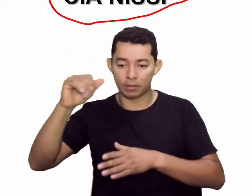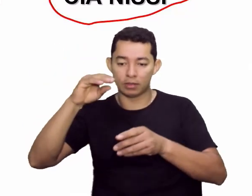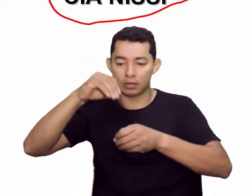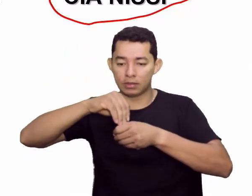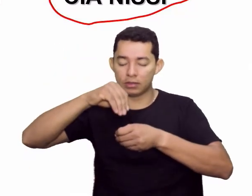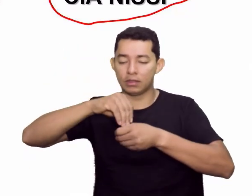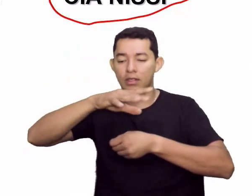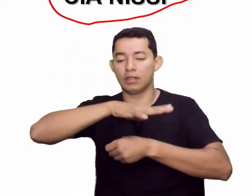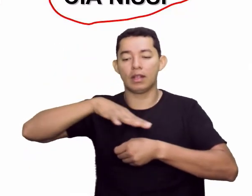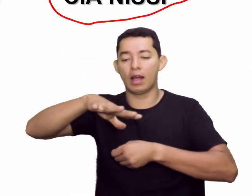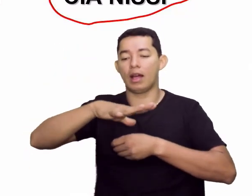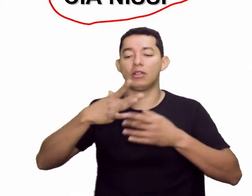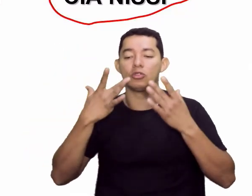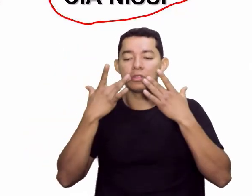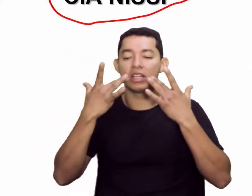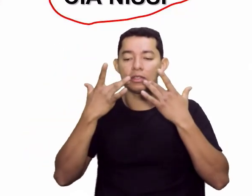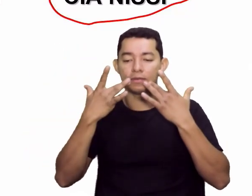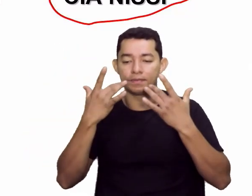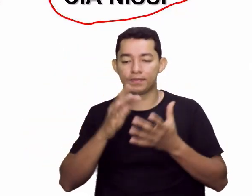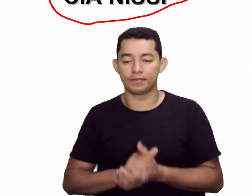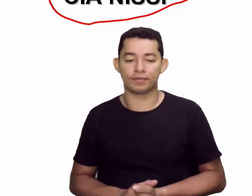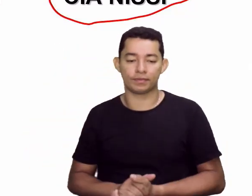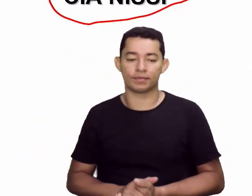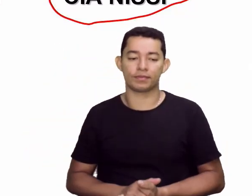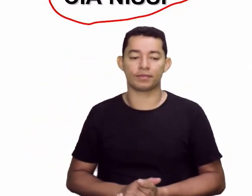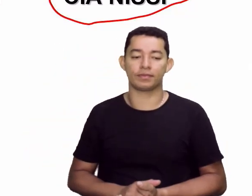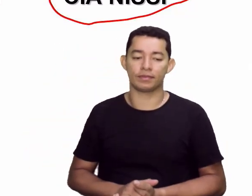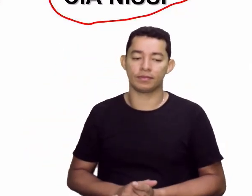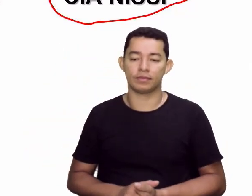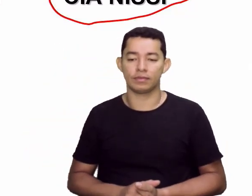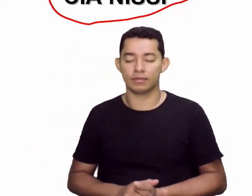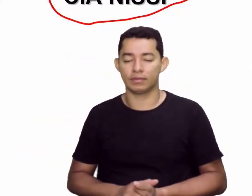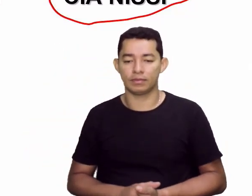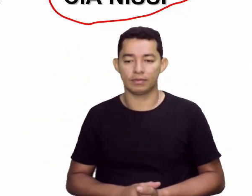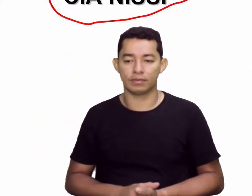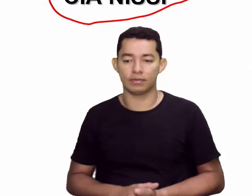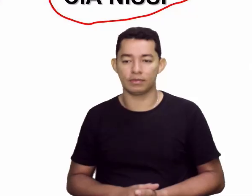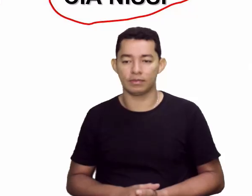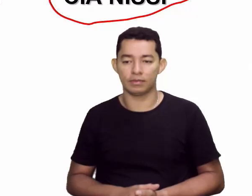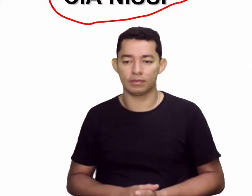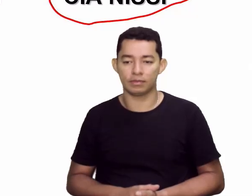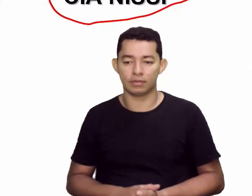mais se destacaram nas nossas